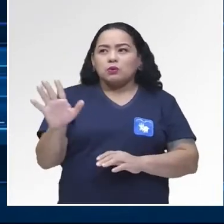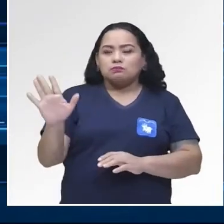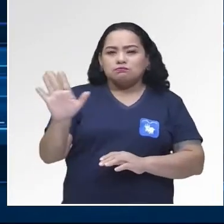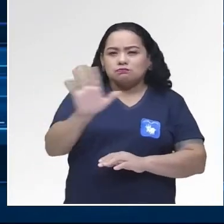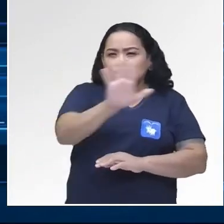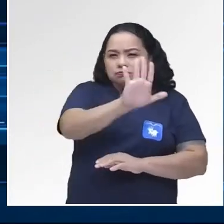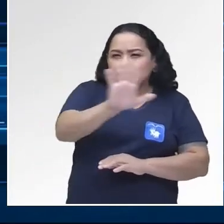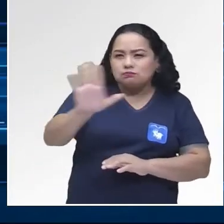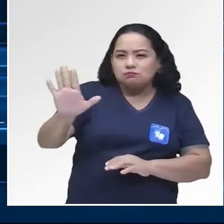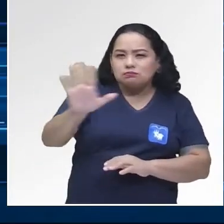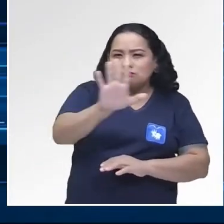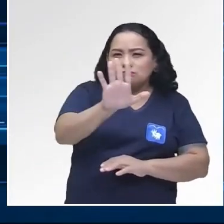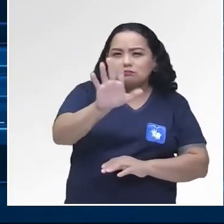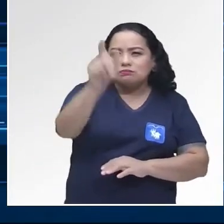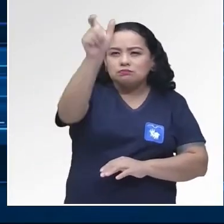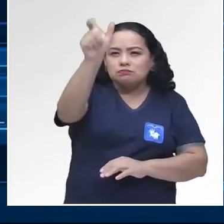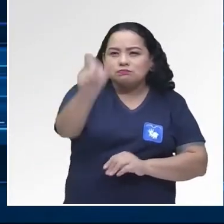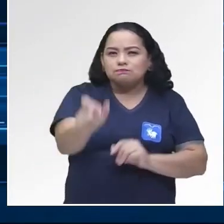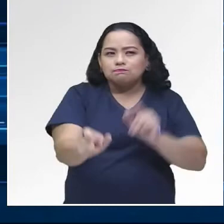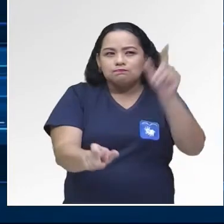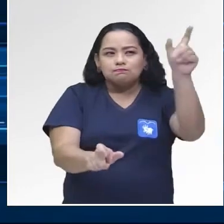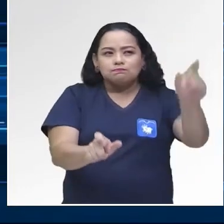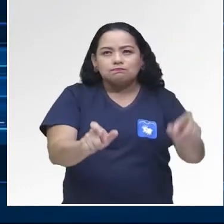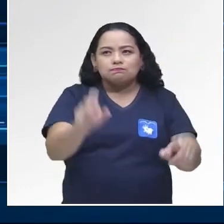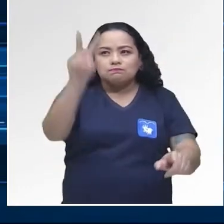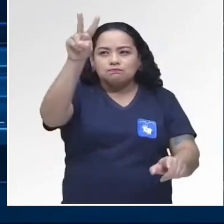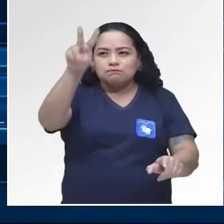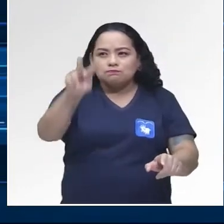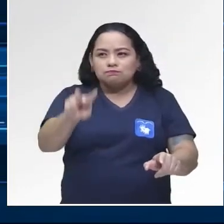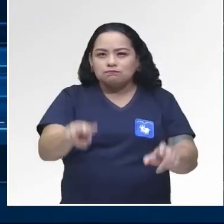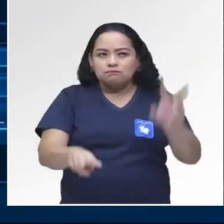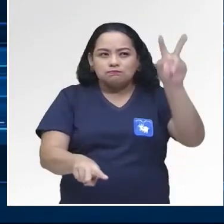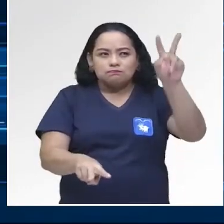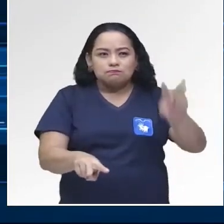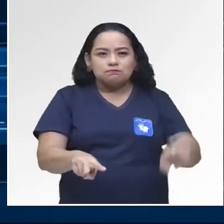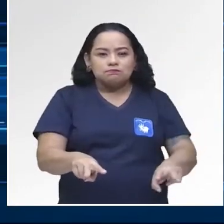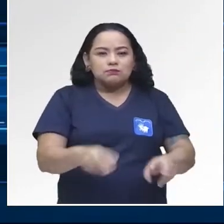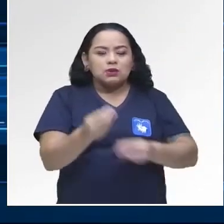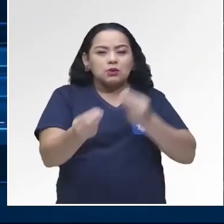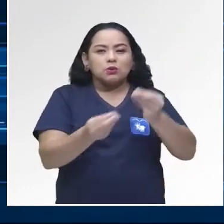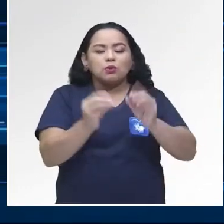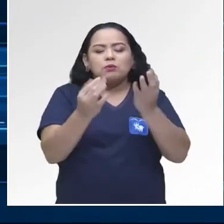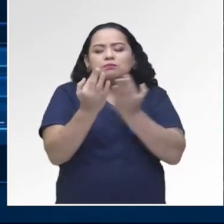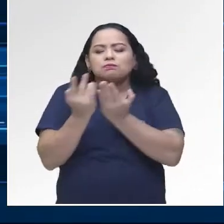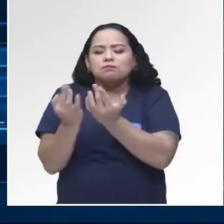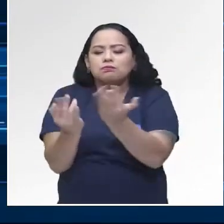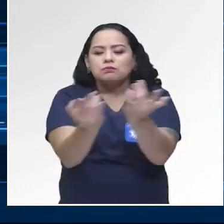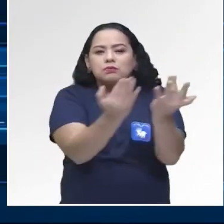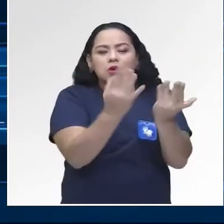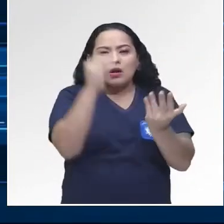A aparência das coisas. Então, é muito nessa linha que está o senso comum, tá bom? O senso